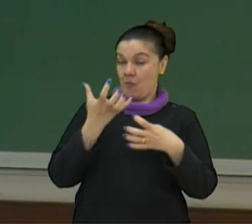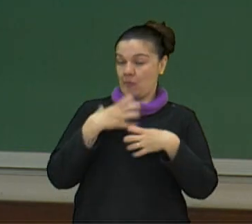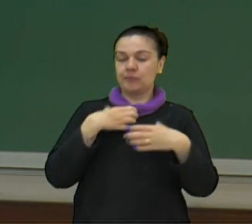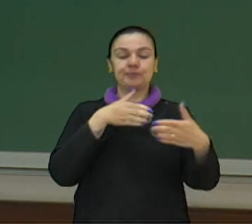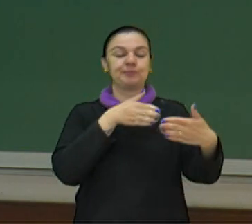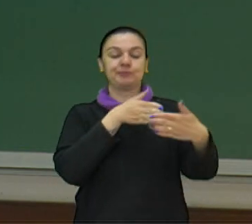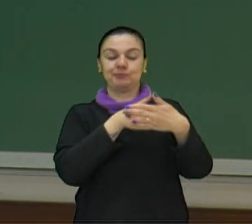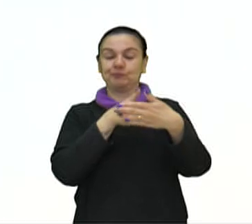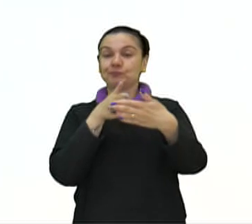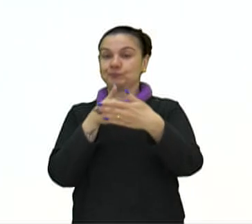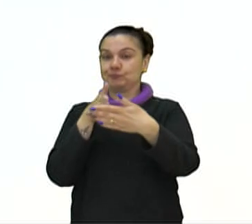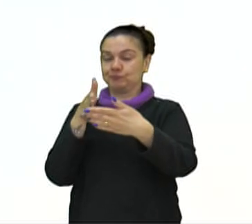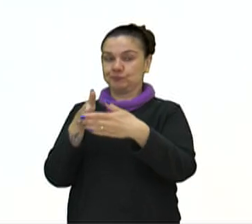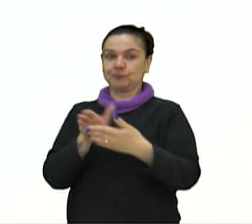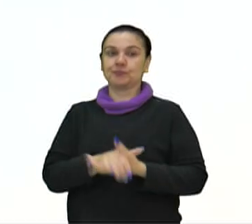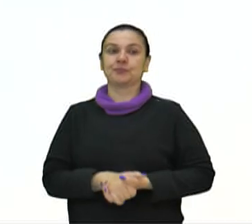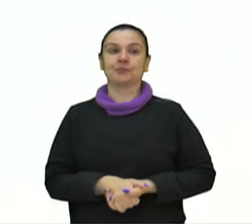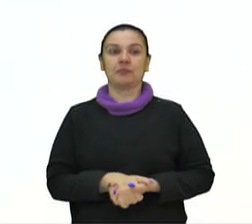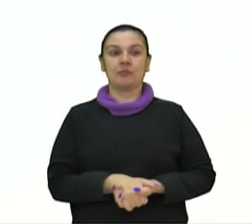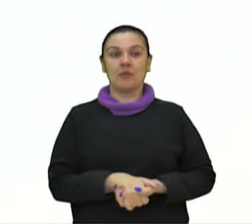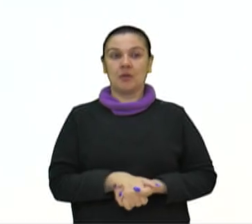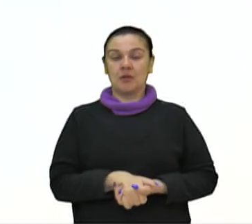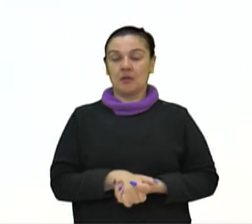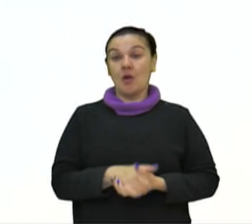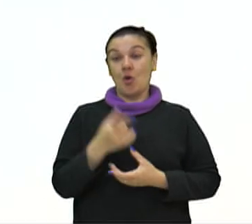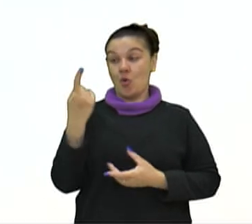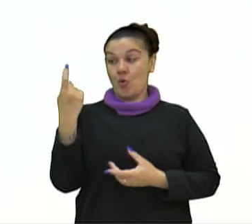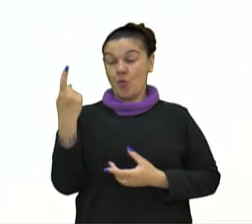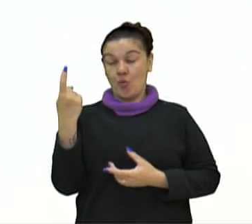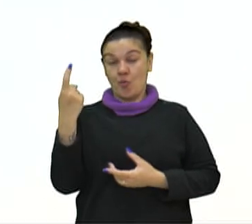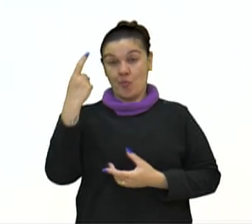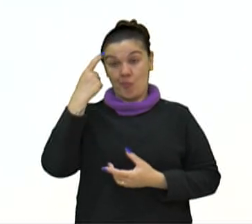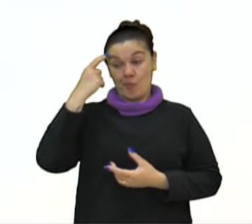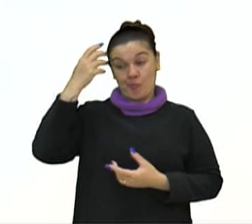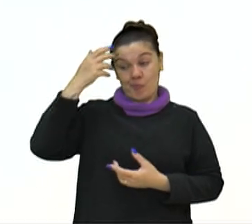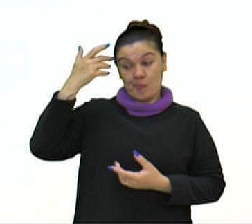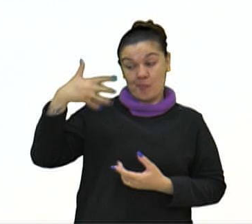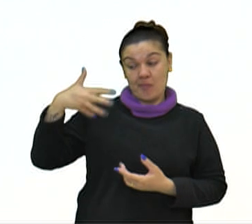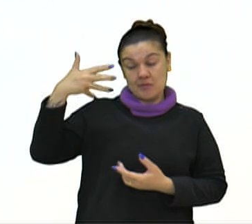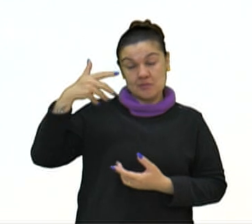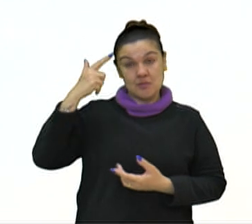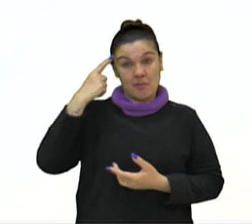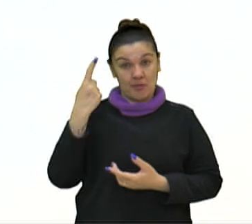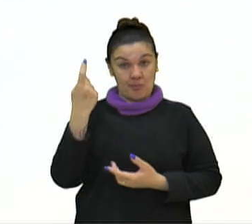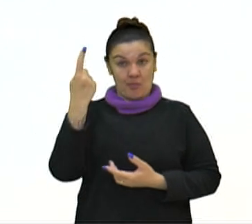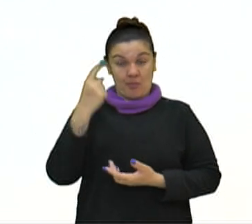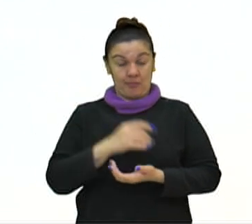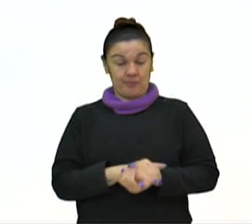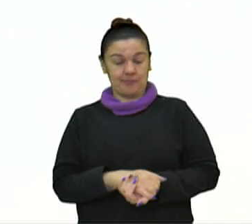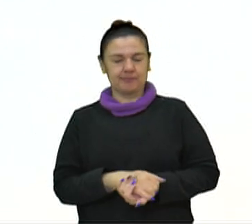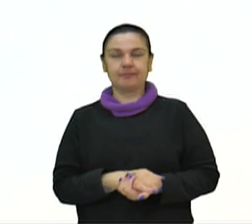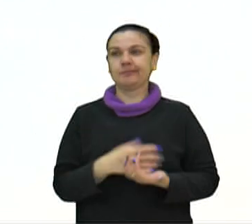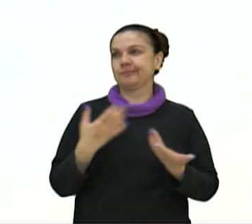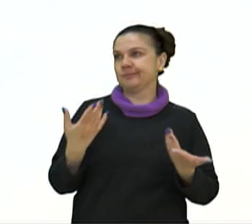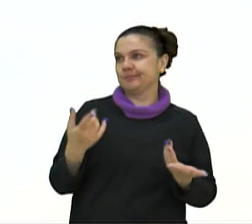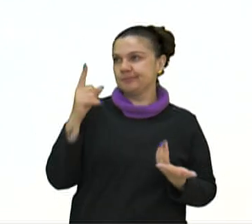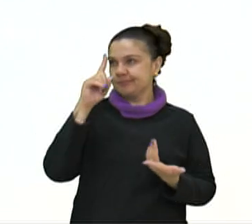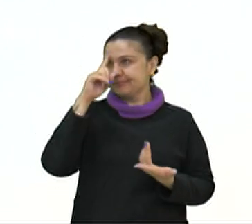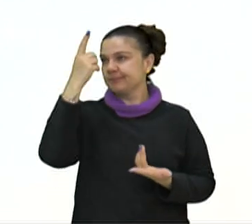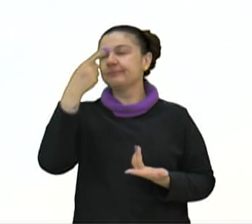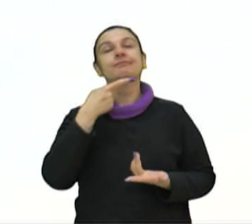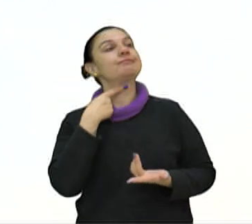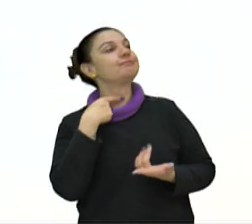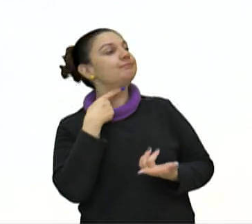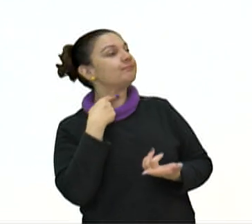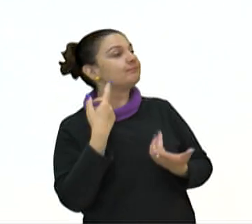finitos são, por exemplo, um pensamento específico, uma ideia específica. Uma ideia, um